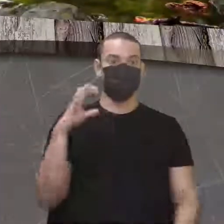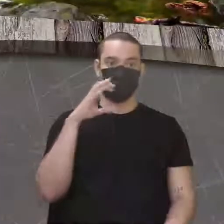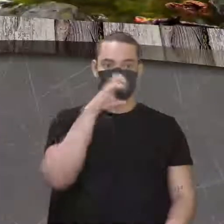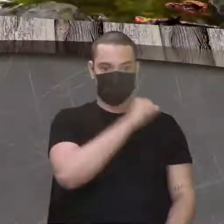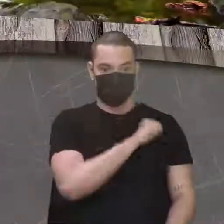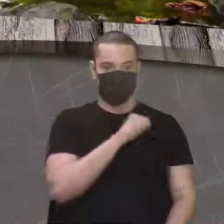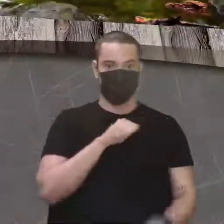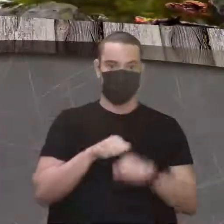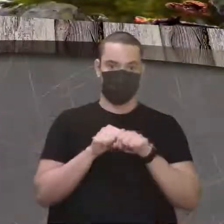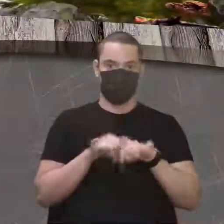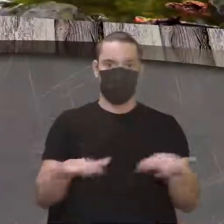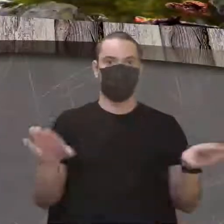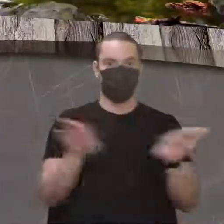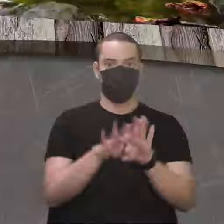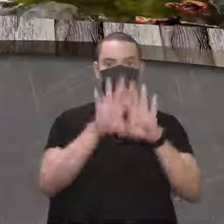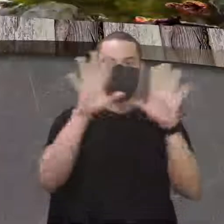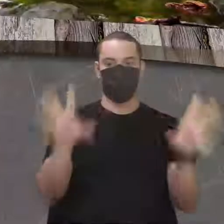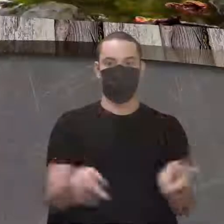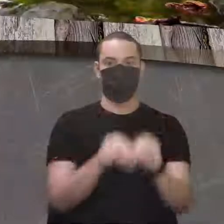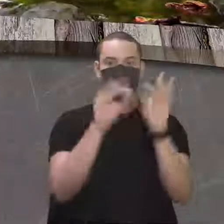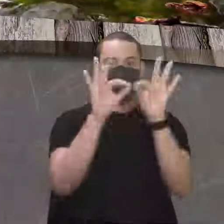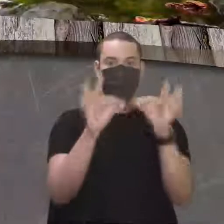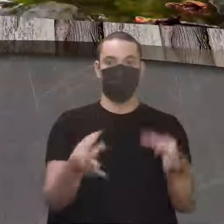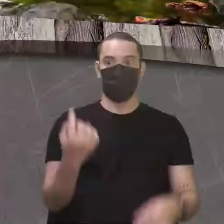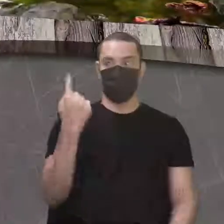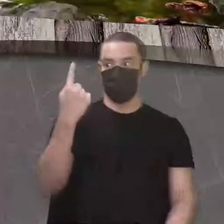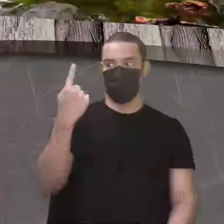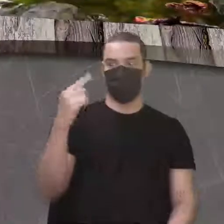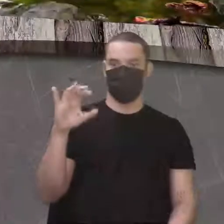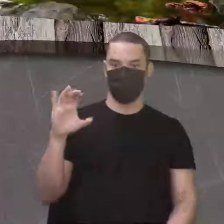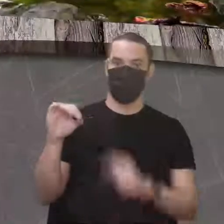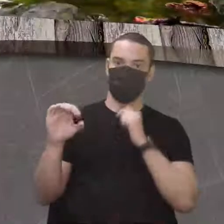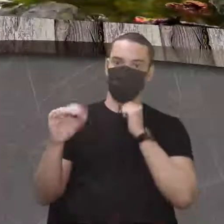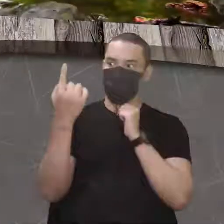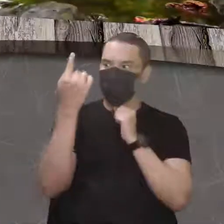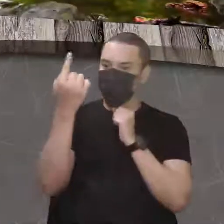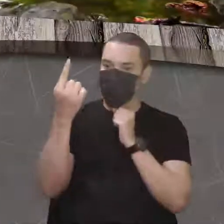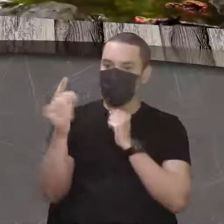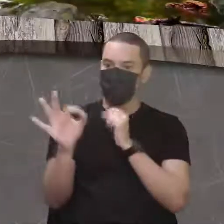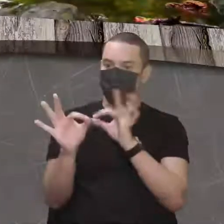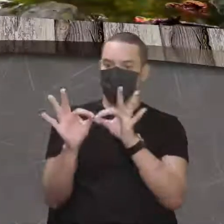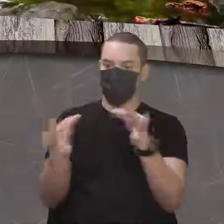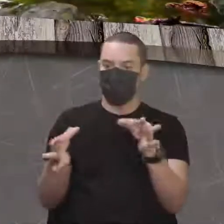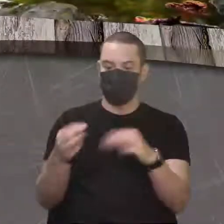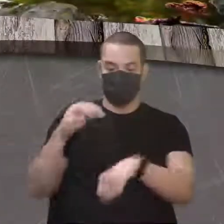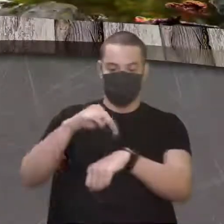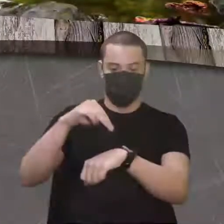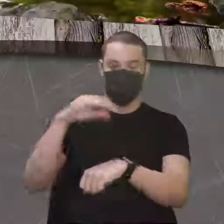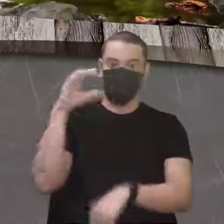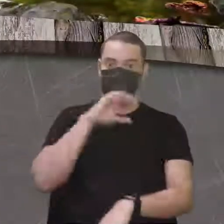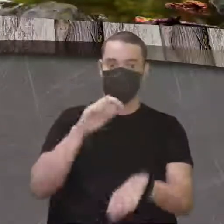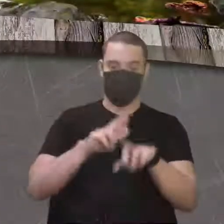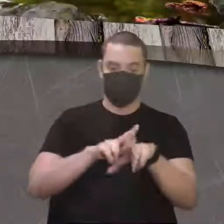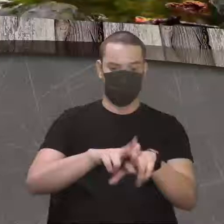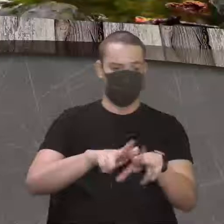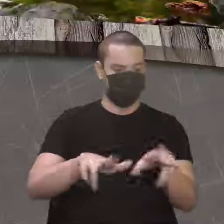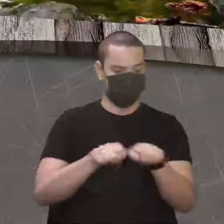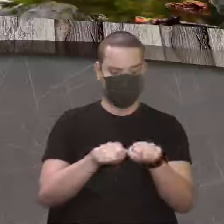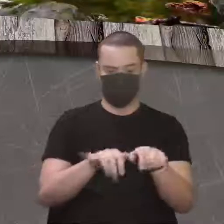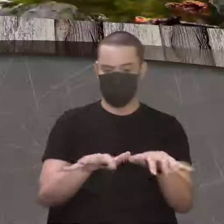sua reprodução e da simplicidade. Eu tenho uma bactéria, eu estou trabalhando com uma bactériazinha. Depois de alguns minutos, elas já são